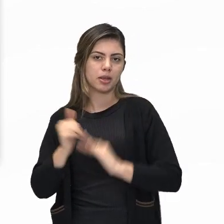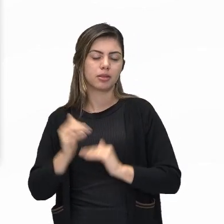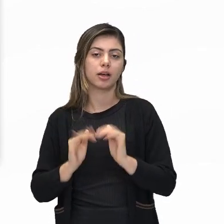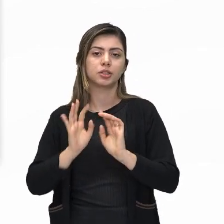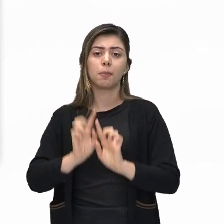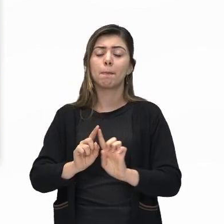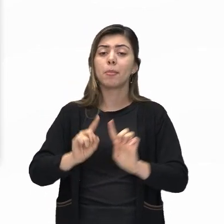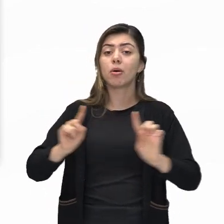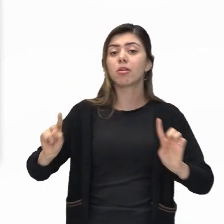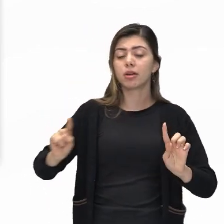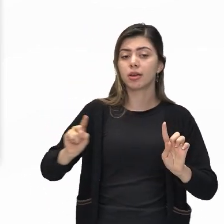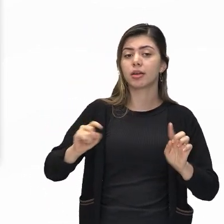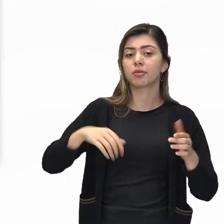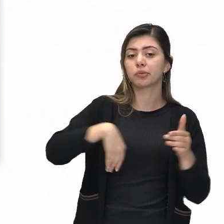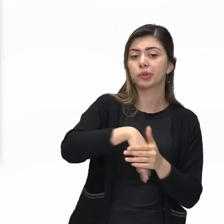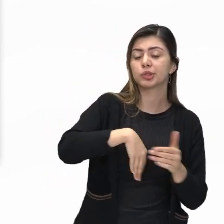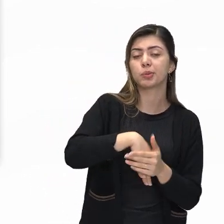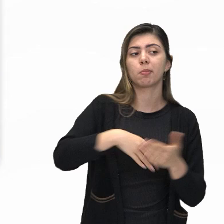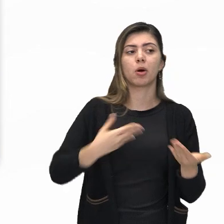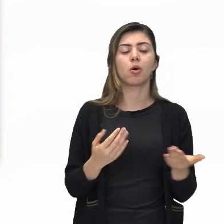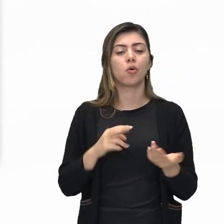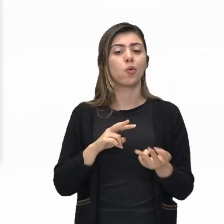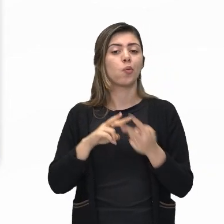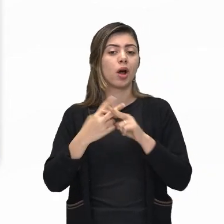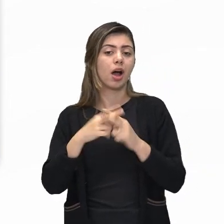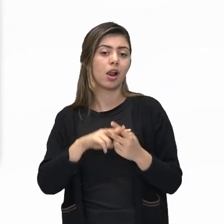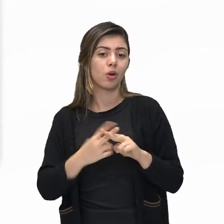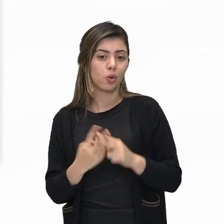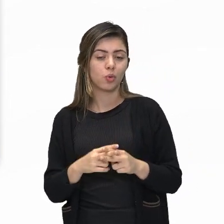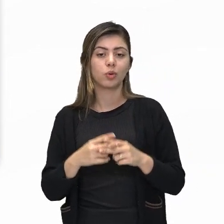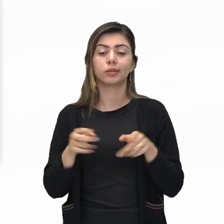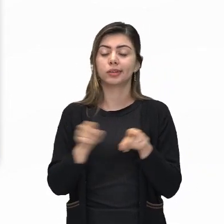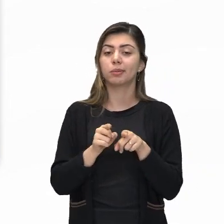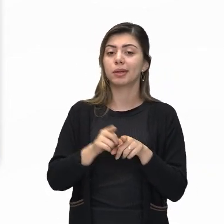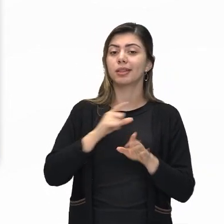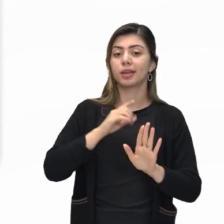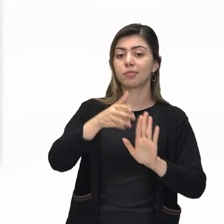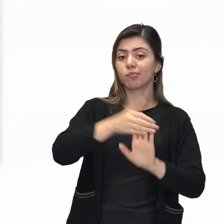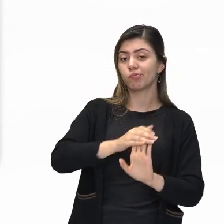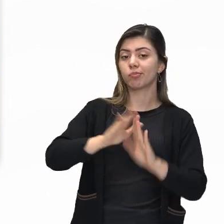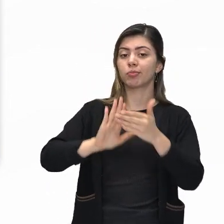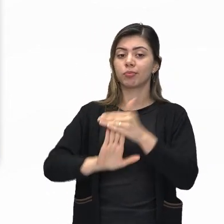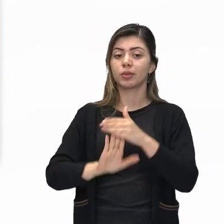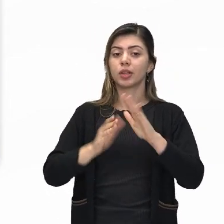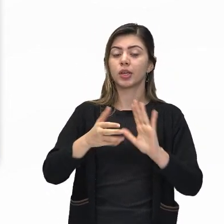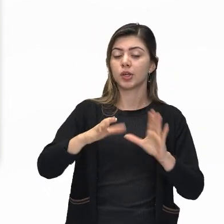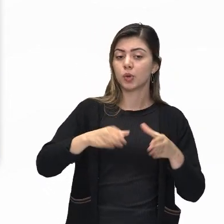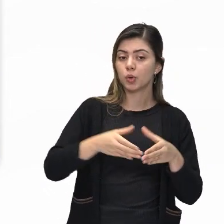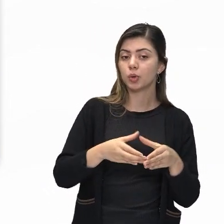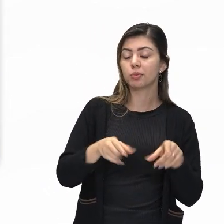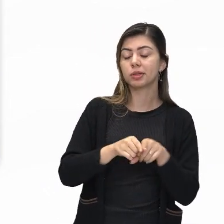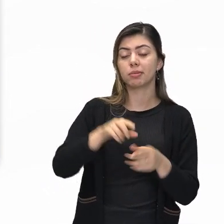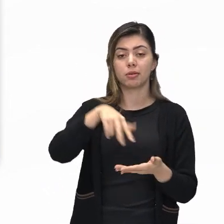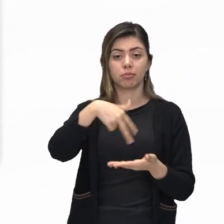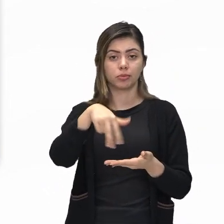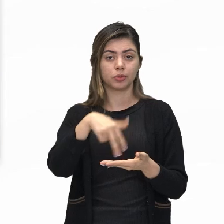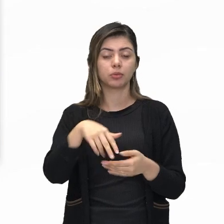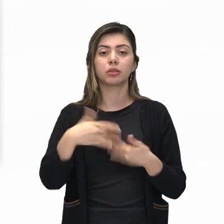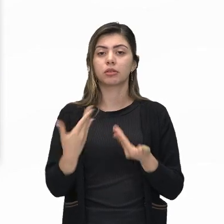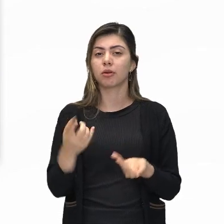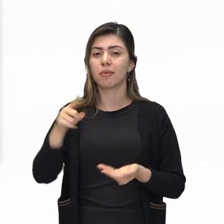o futebol, a luta, nós temos também a ginástica coletiva, a dança, ou seja, são